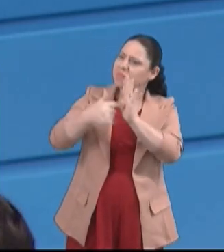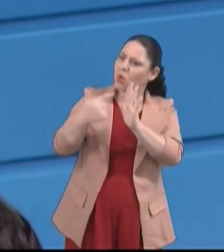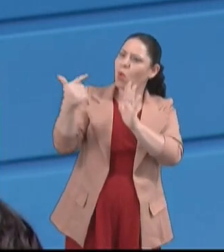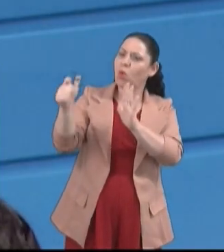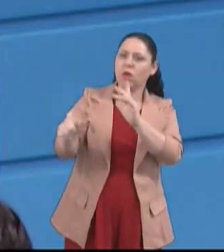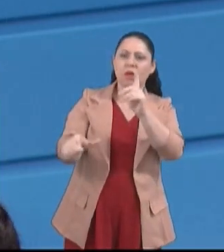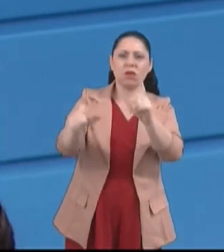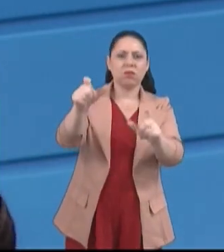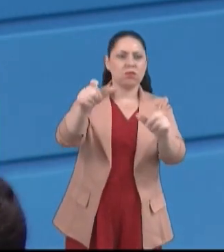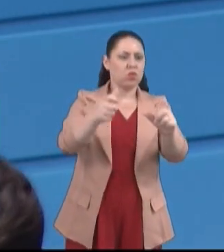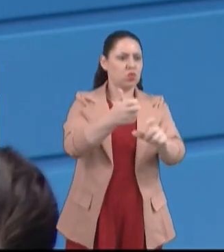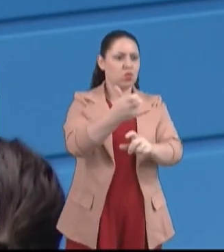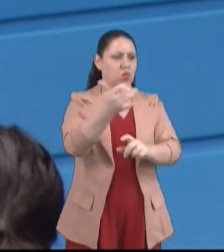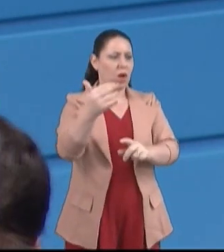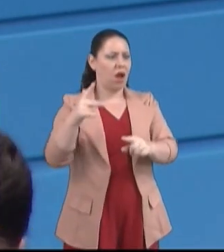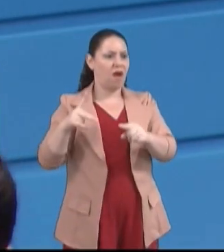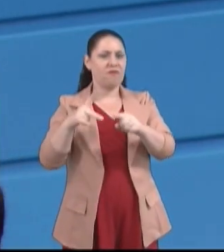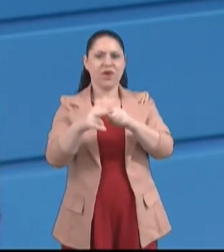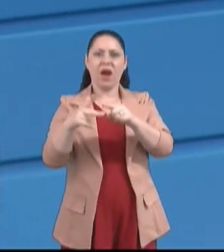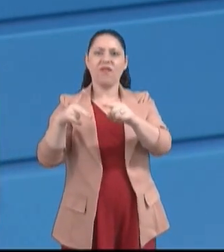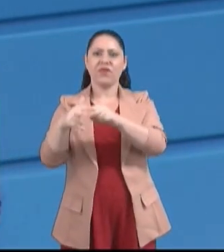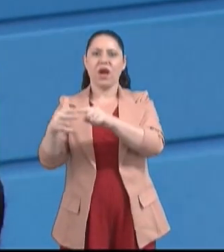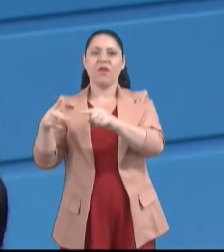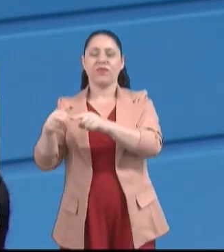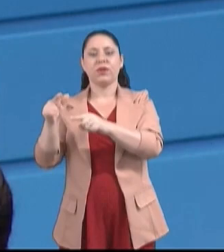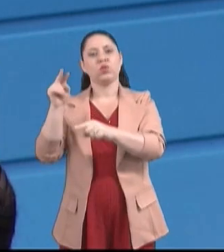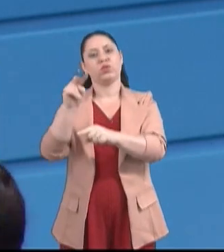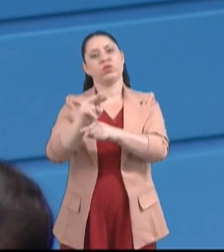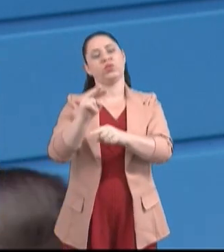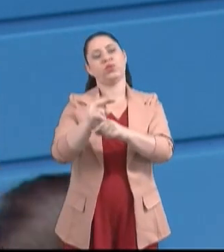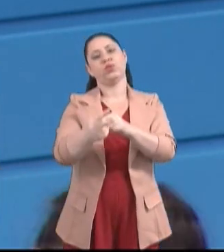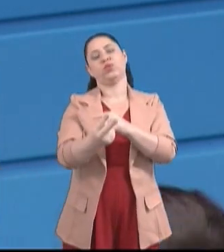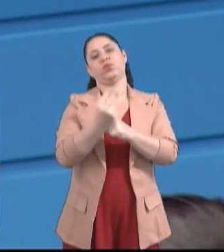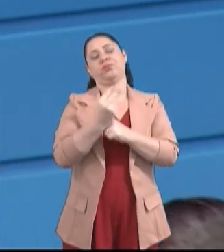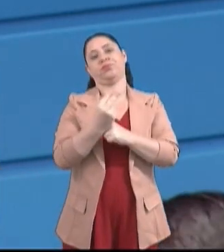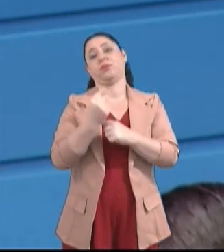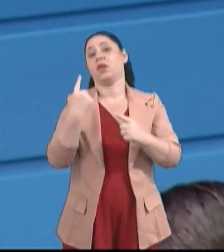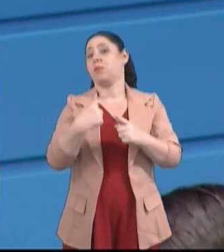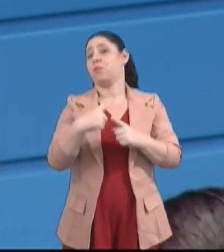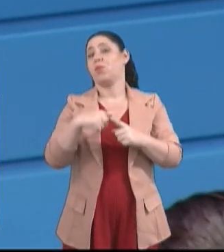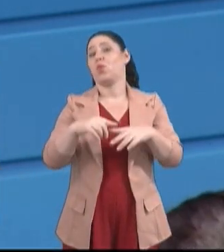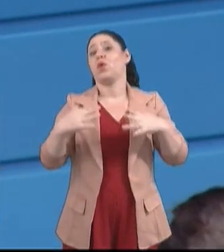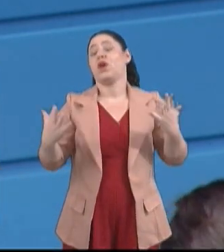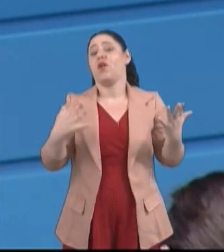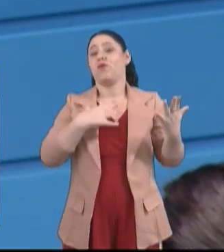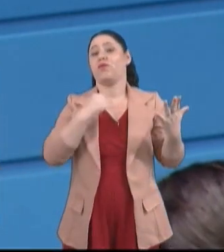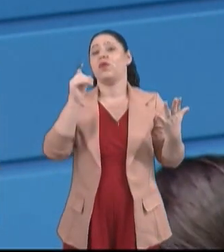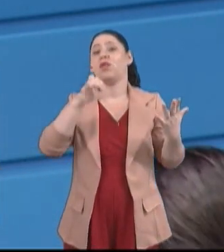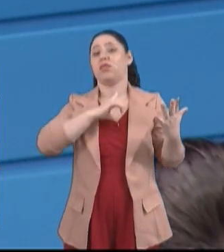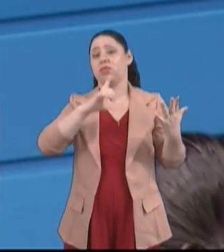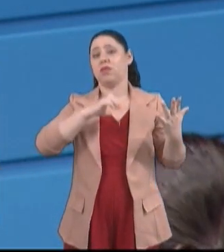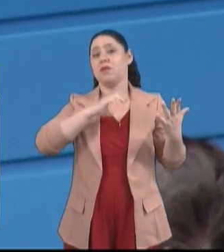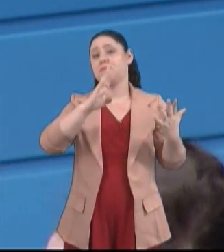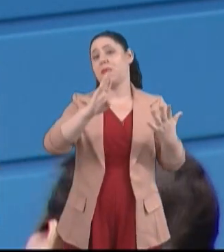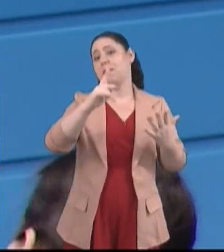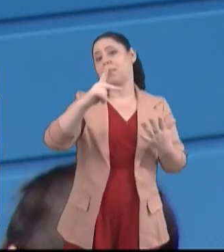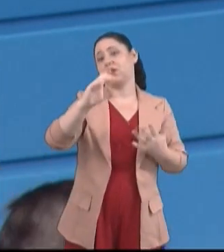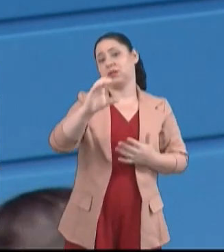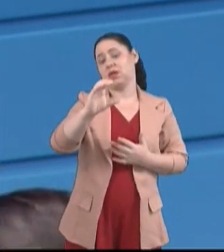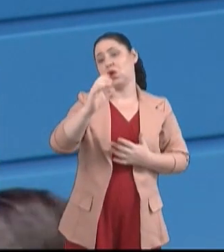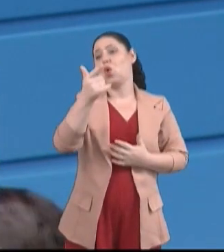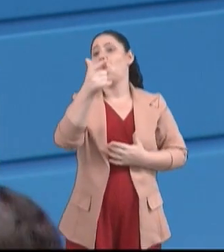várias mães tiveram corte do programa Cuidar de Quem Cuida, porque os seus filhos estariam